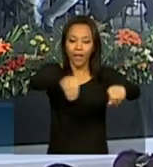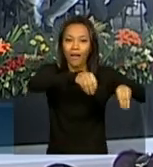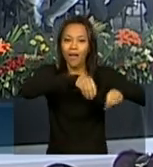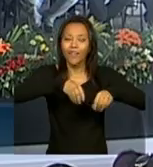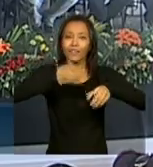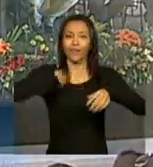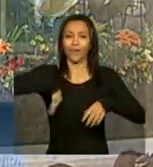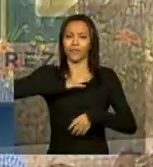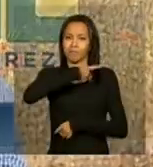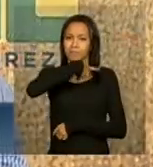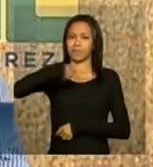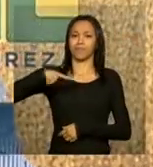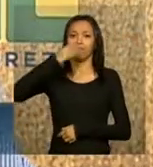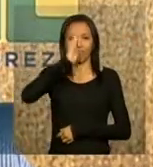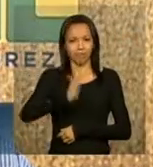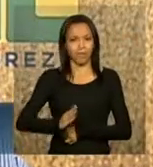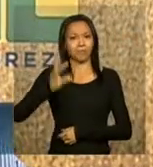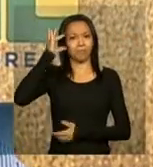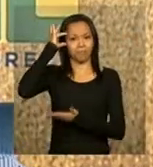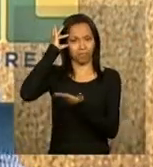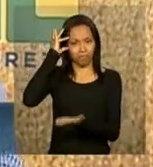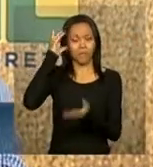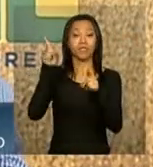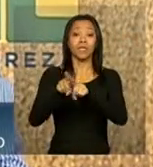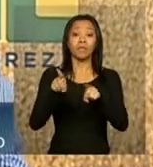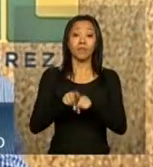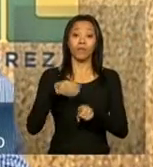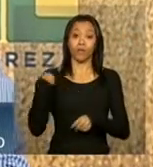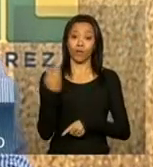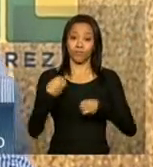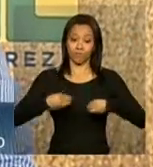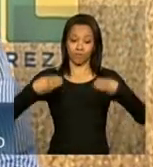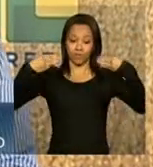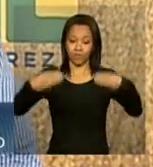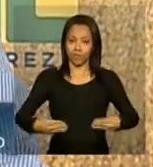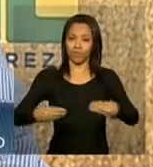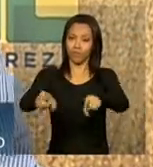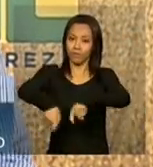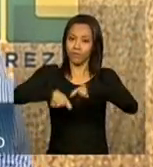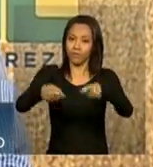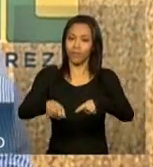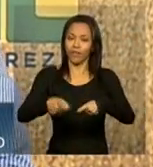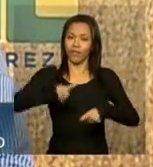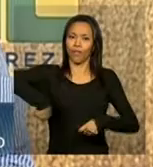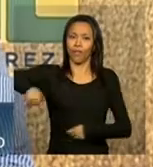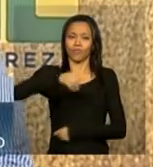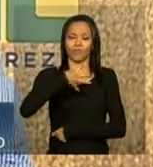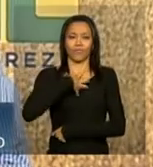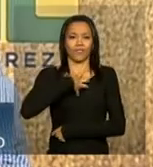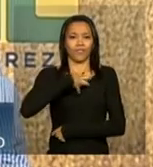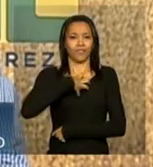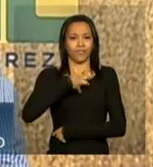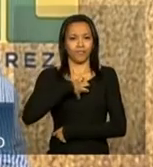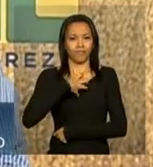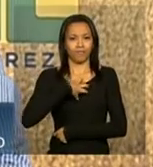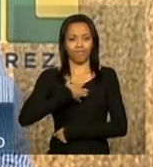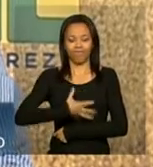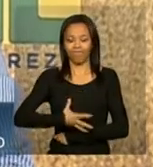presidente da República e nosso ministro da Agricultura. Estamos nos sentindo